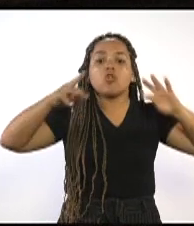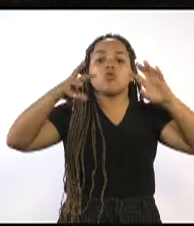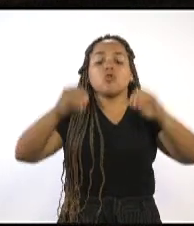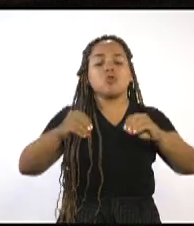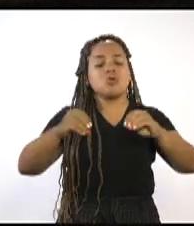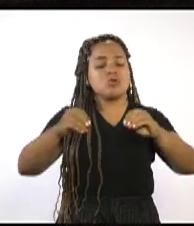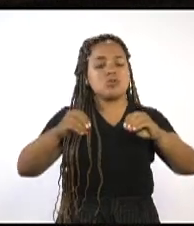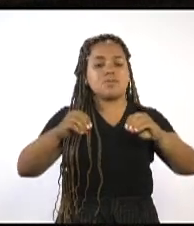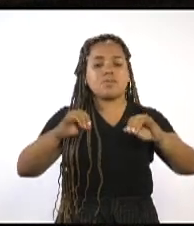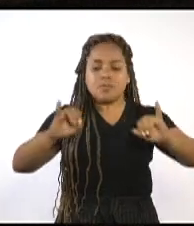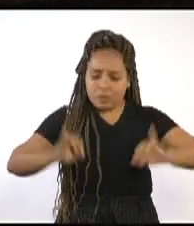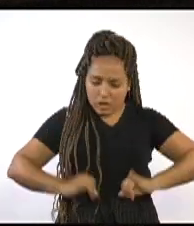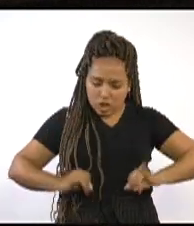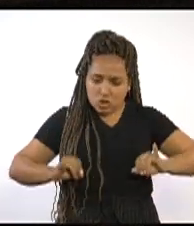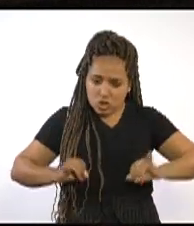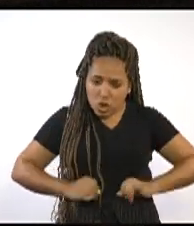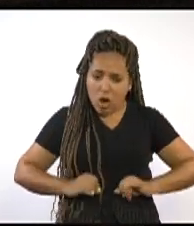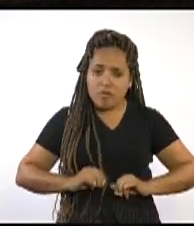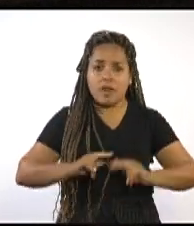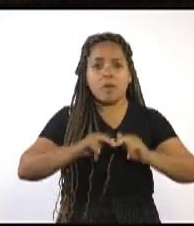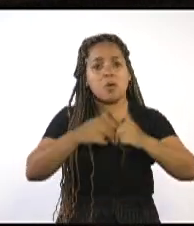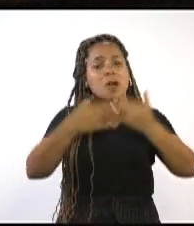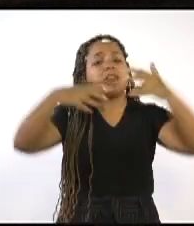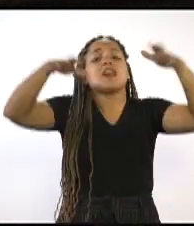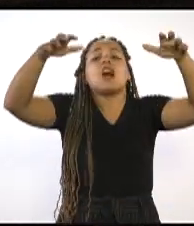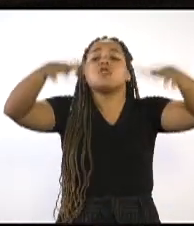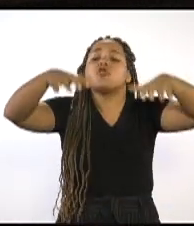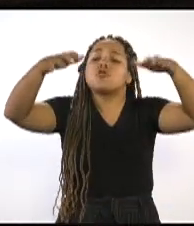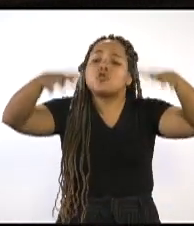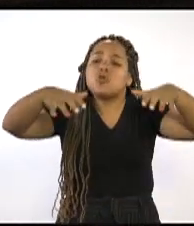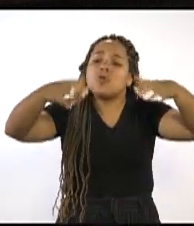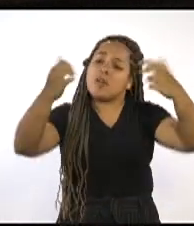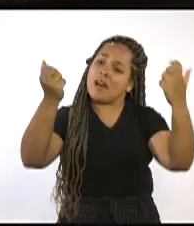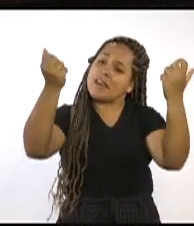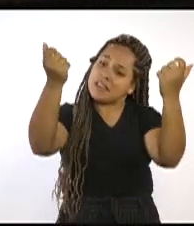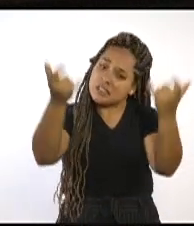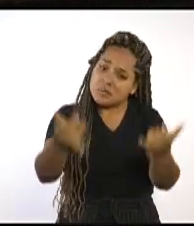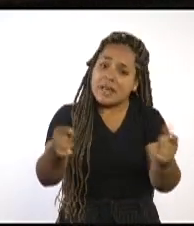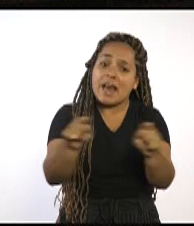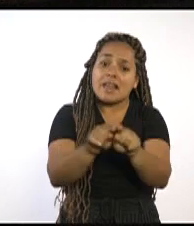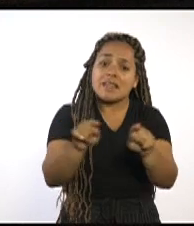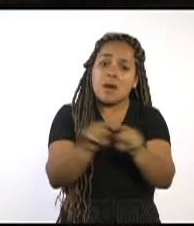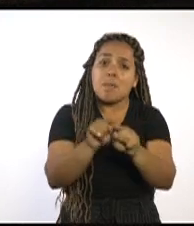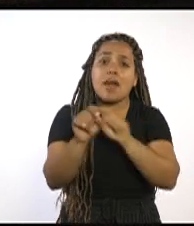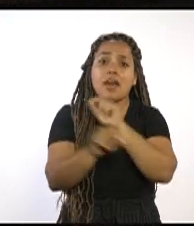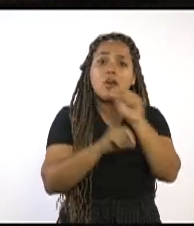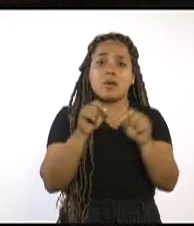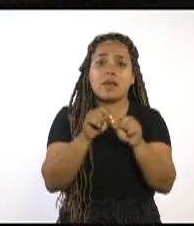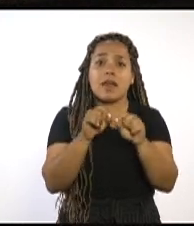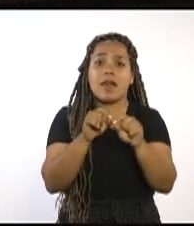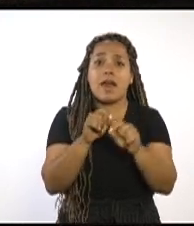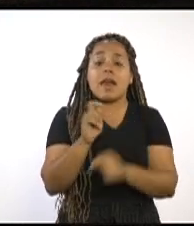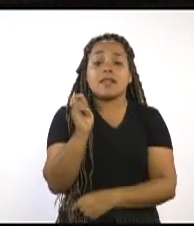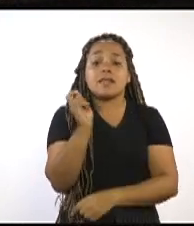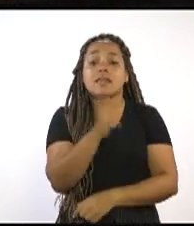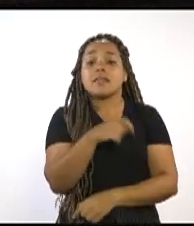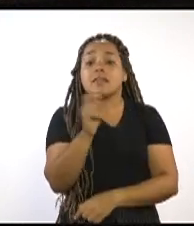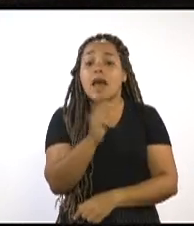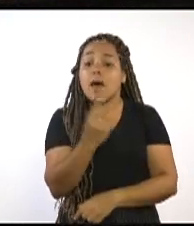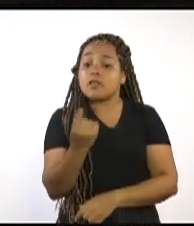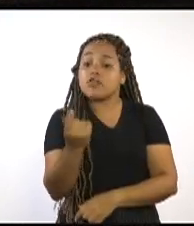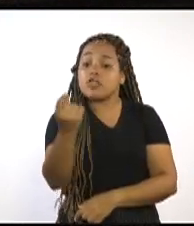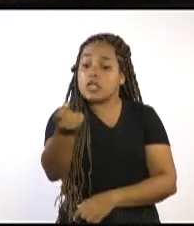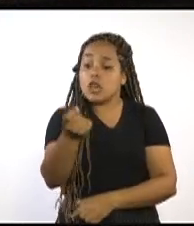vitimados por essas chuvas e dizer também que há que se cobrar cada vez